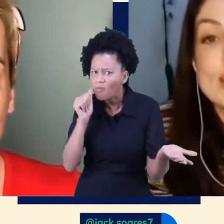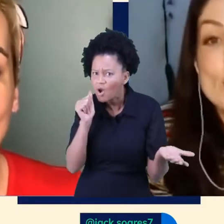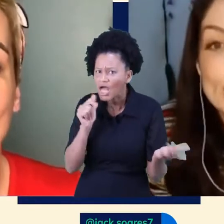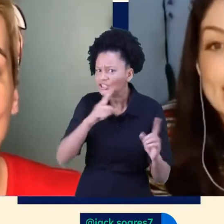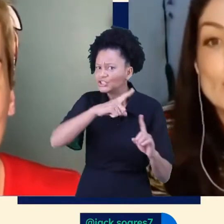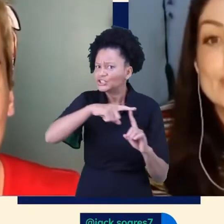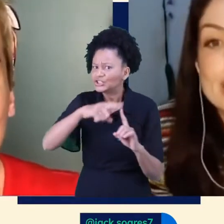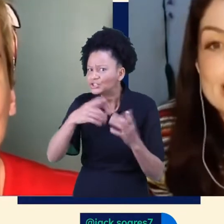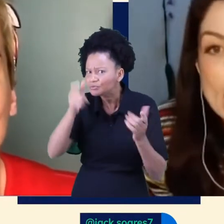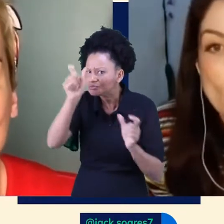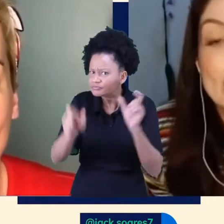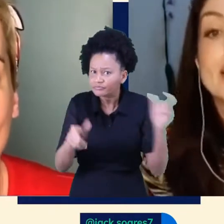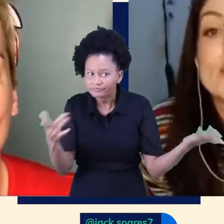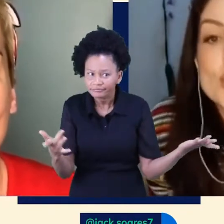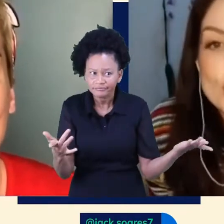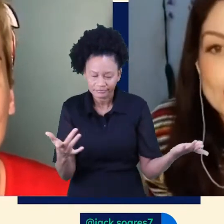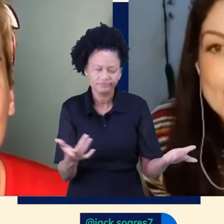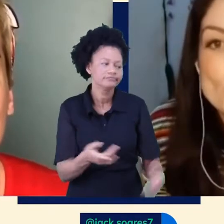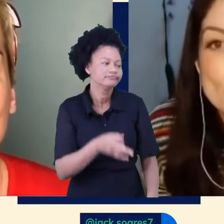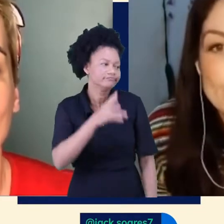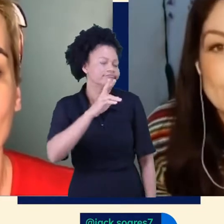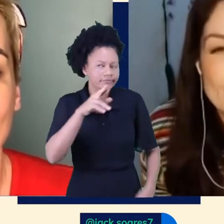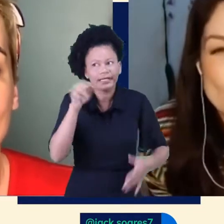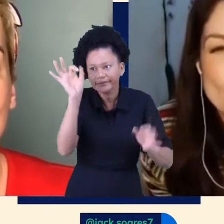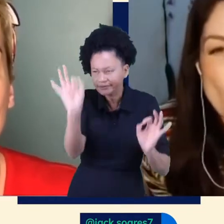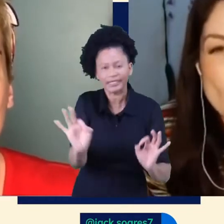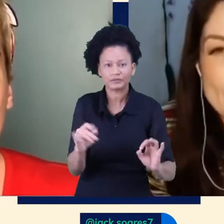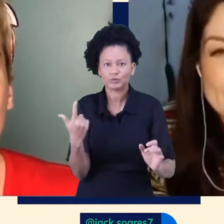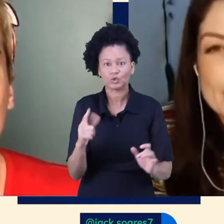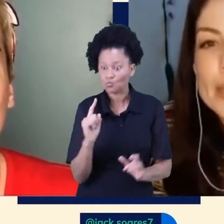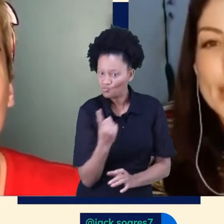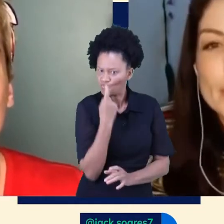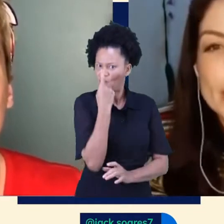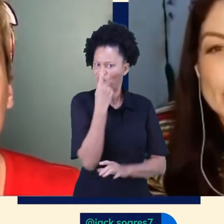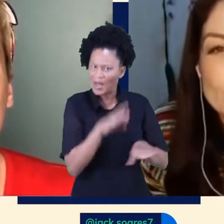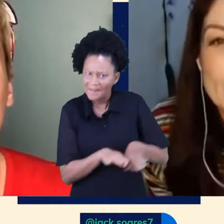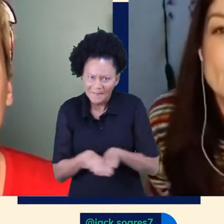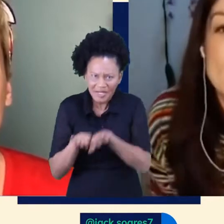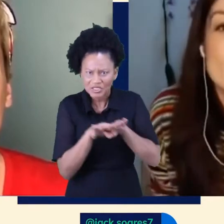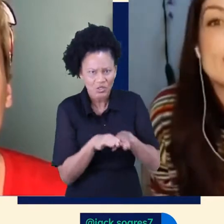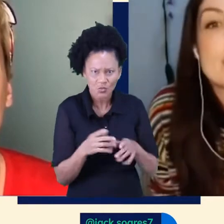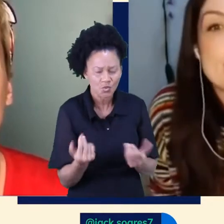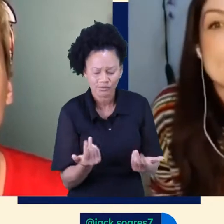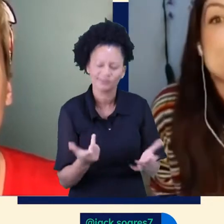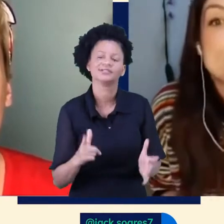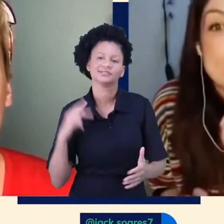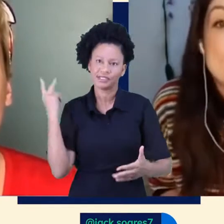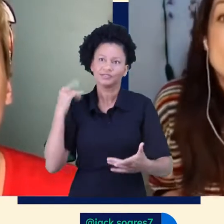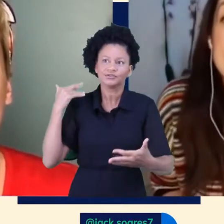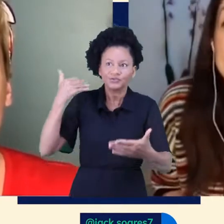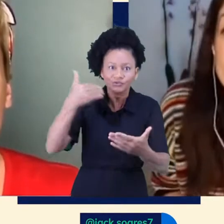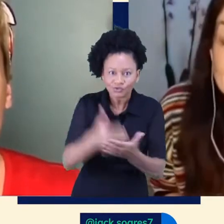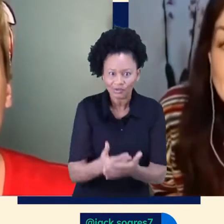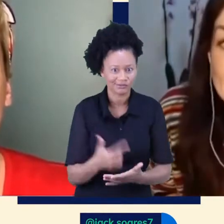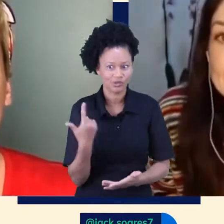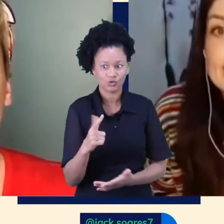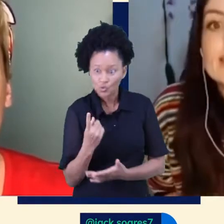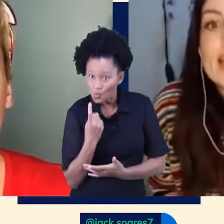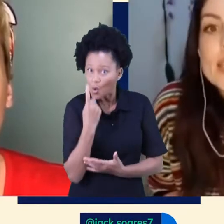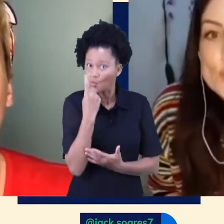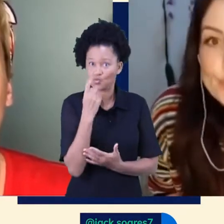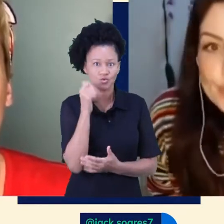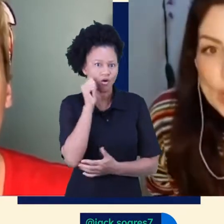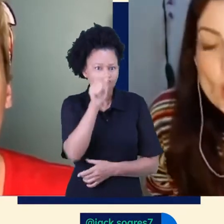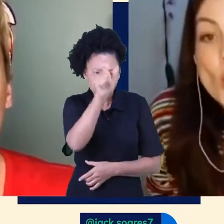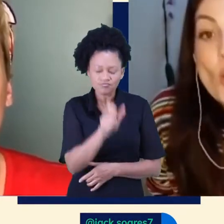não existe a mulher universal. Então a gente traz um pouquinho de história, mas sempre lembrem que não tem a mulher universal. A gente tem a mulher negra,